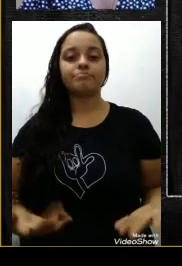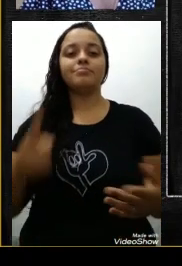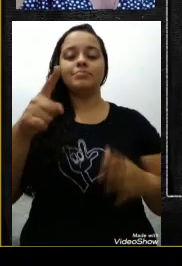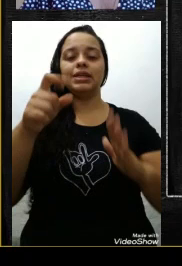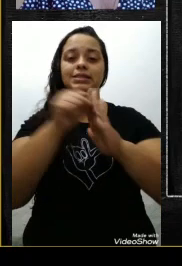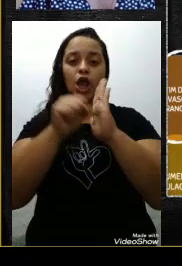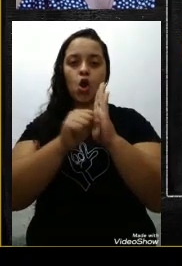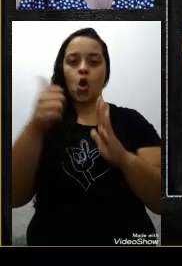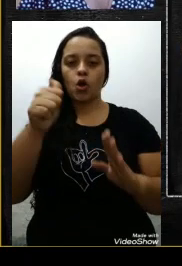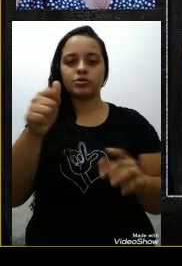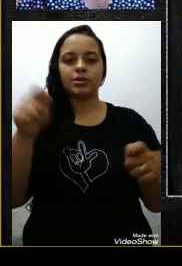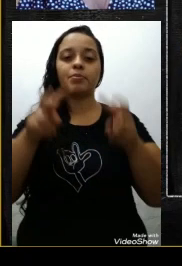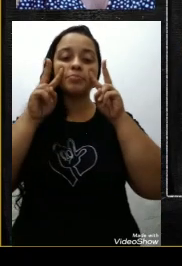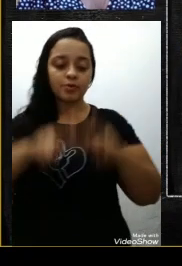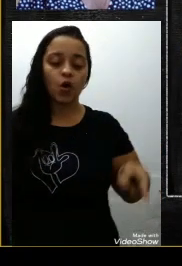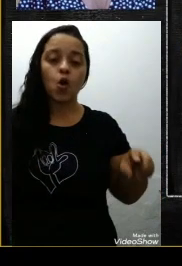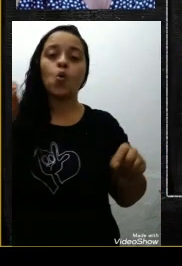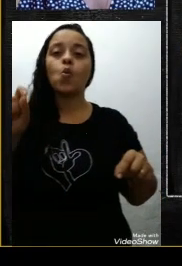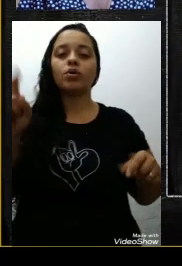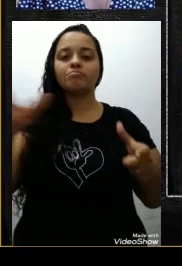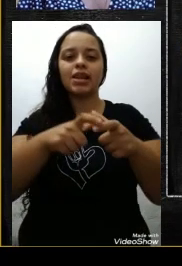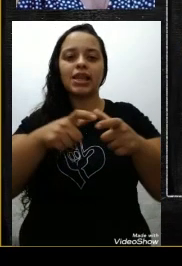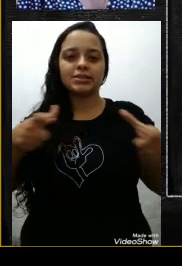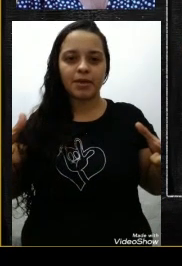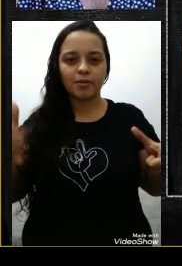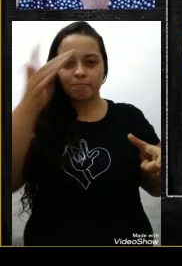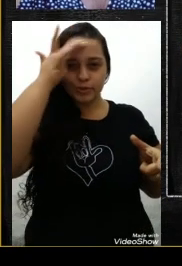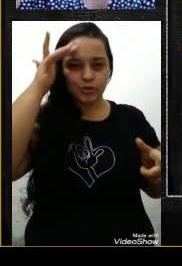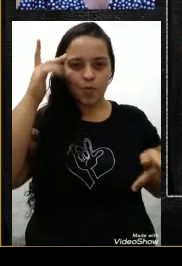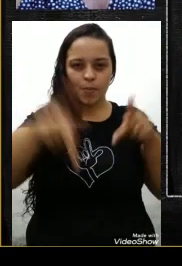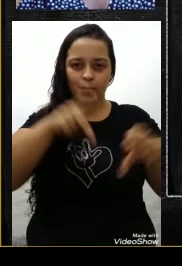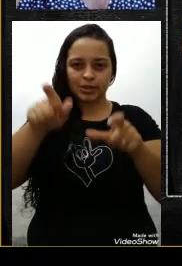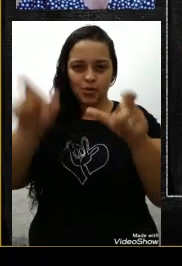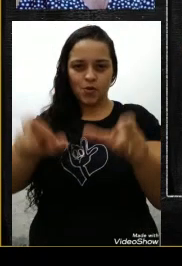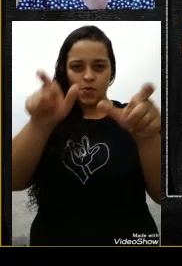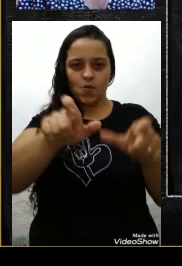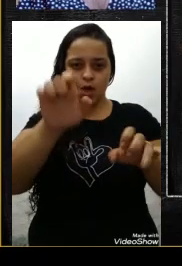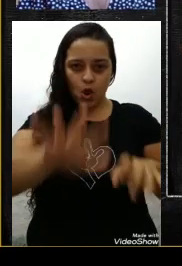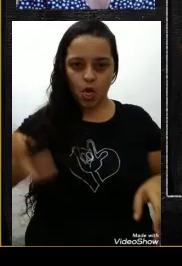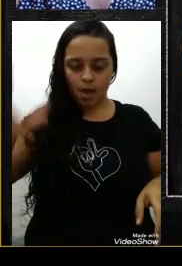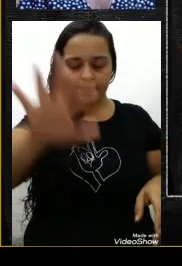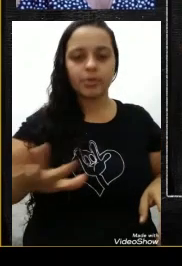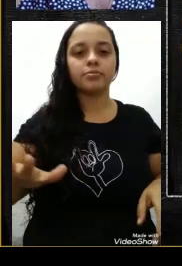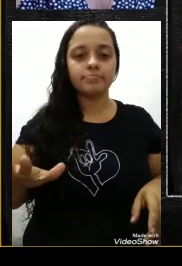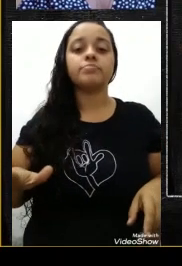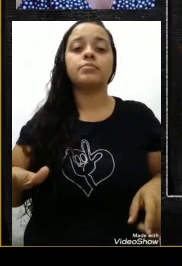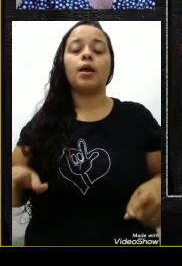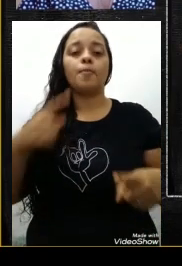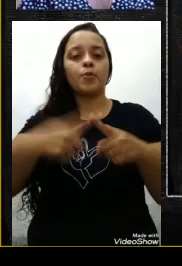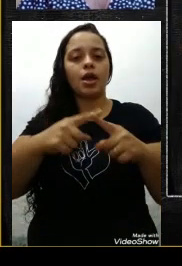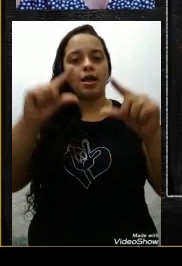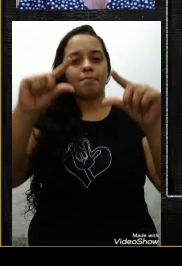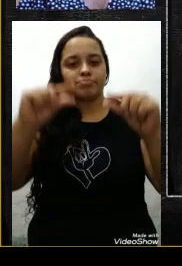A partir do século XI, começamos a observar um crescimento muito grande da população europeia, em parte devido